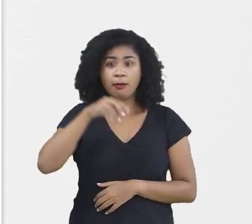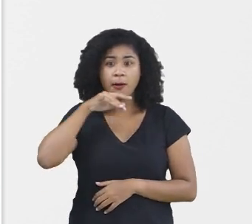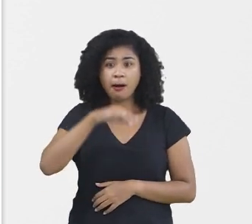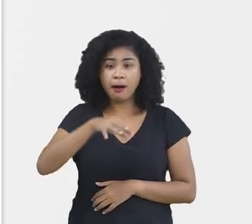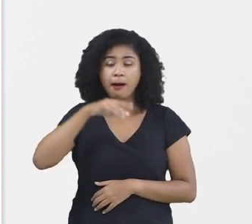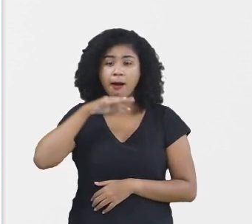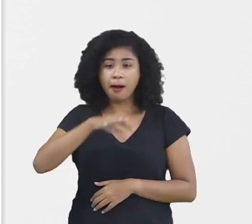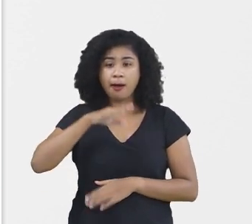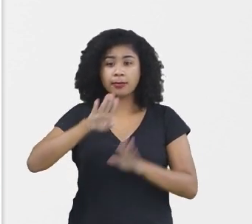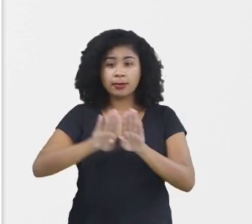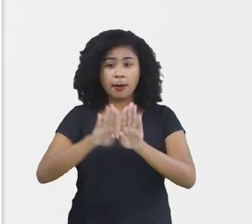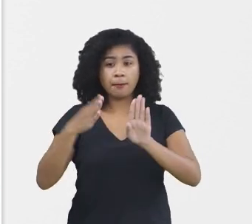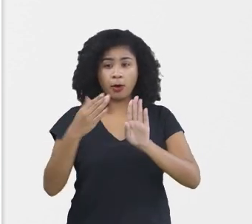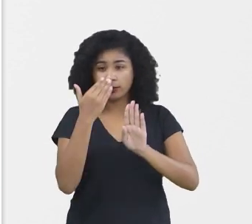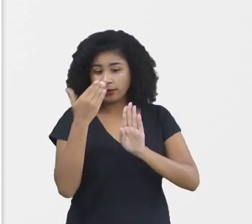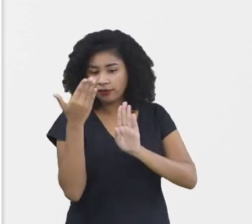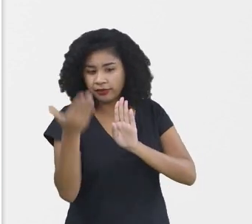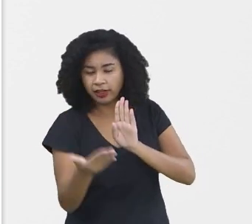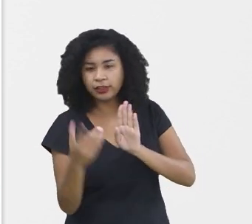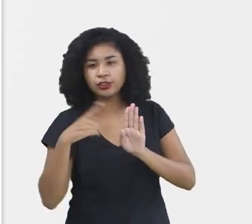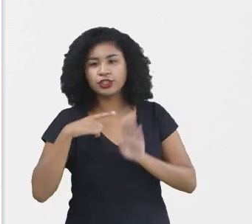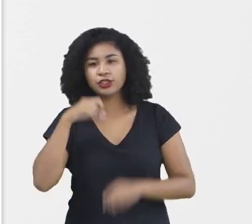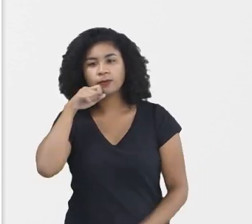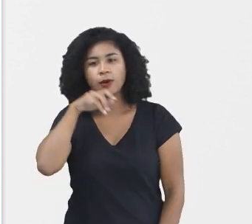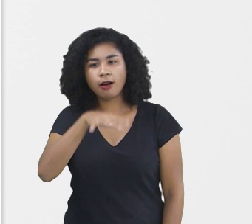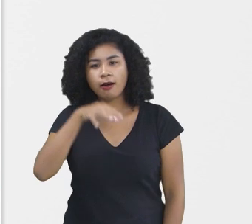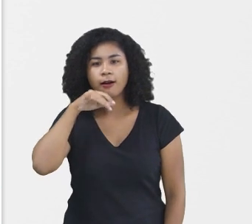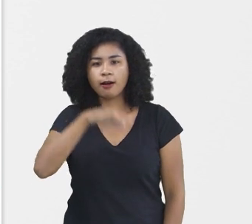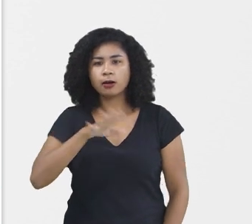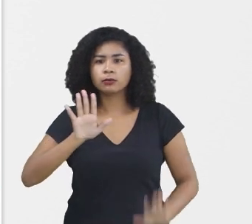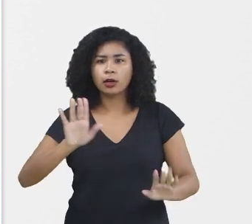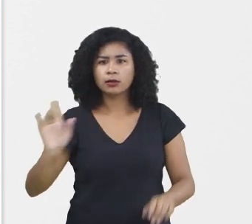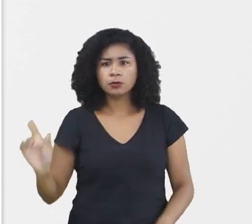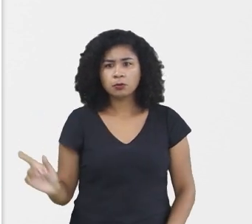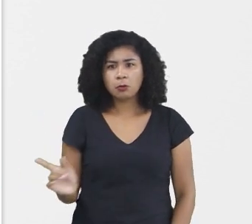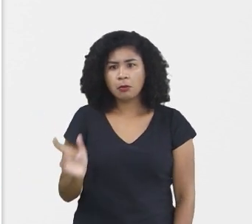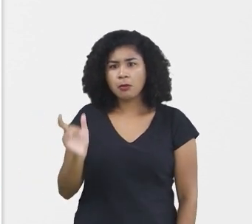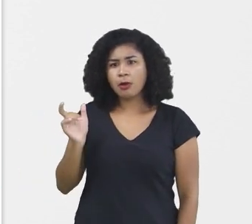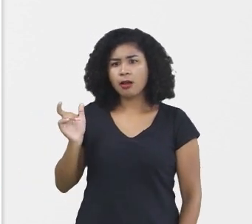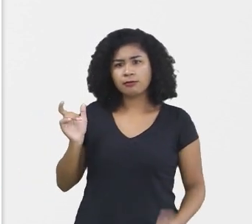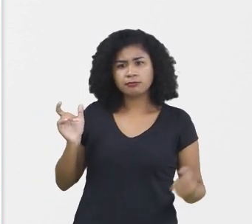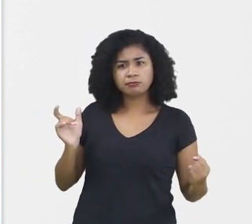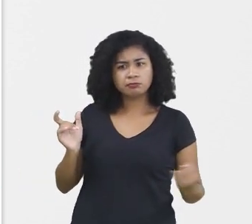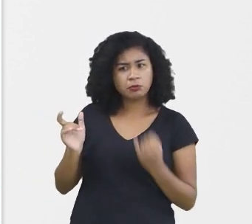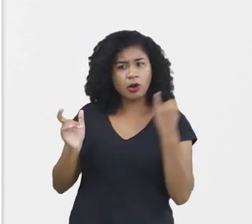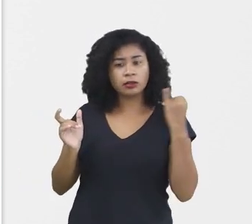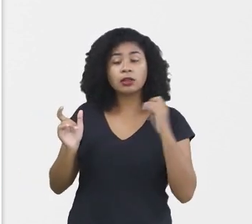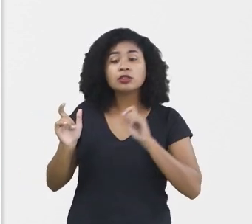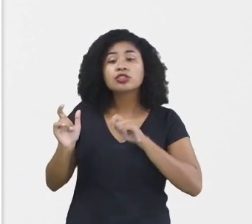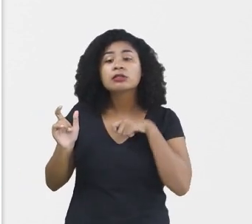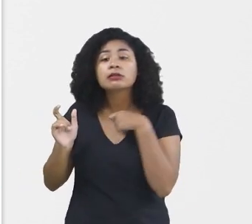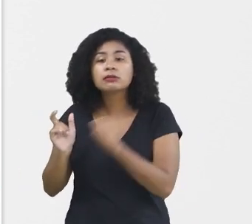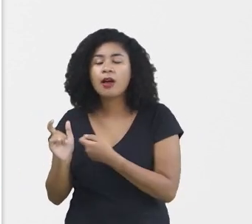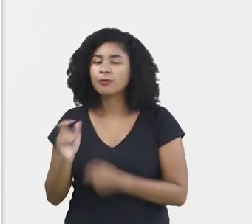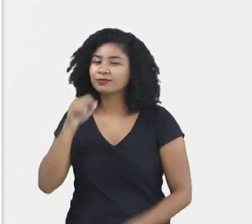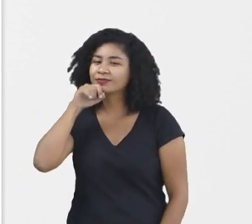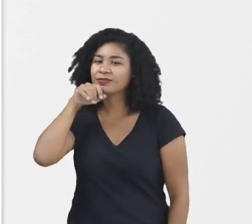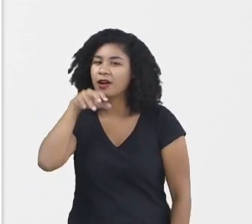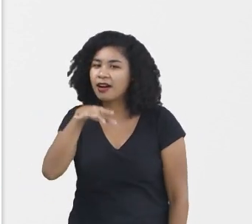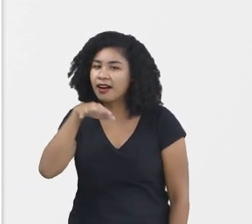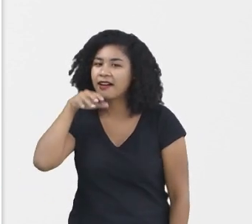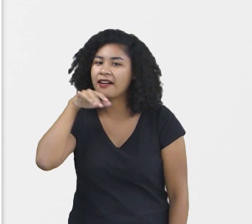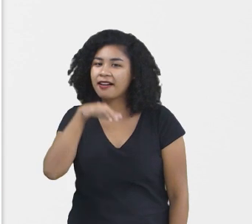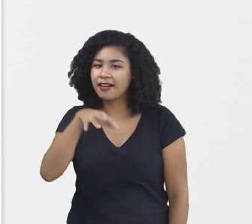tenho uma palavra-chave no texto que chama-se um terrível dragão, né? Um terrível dragão, um